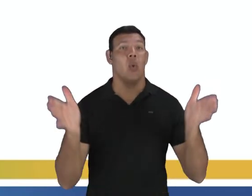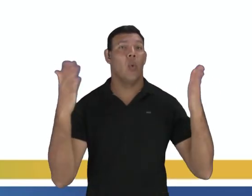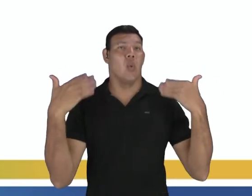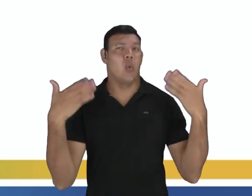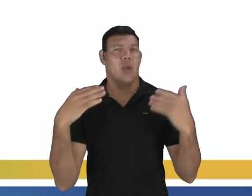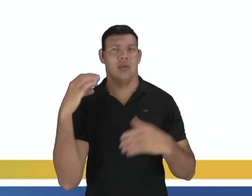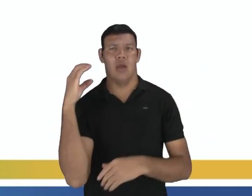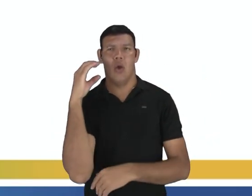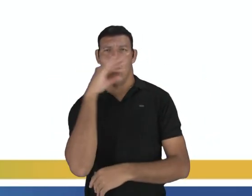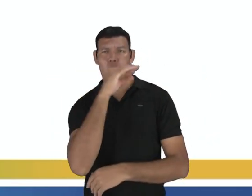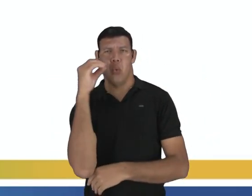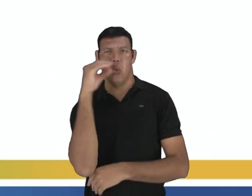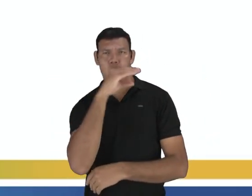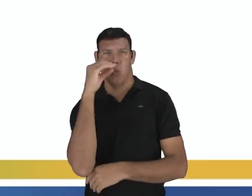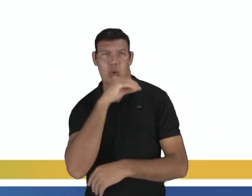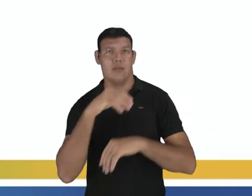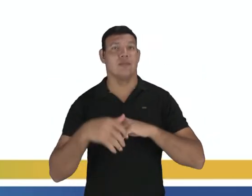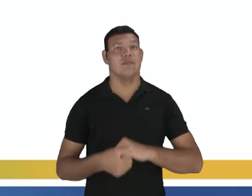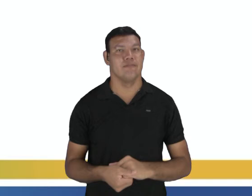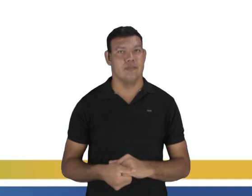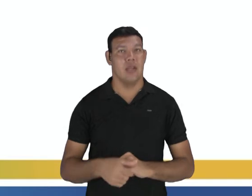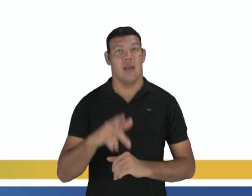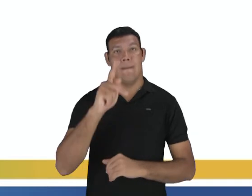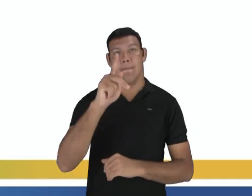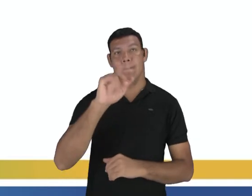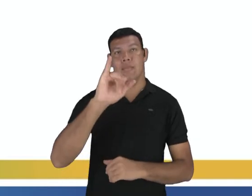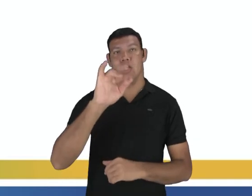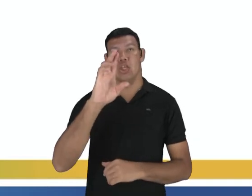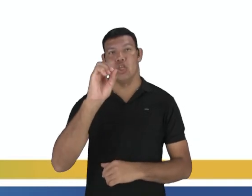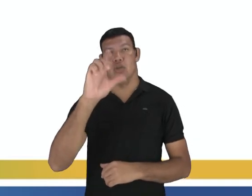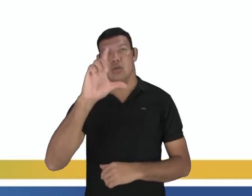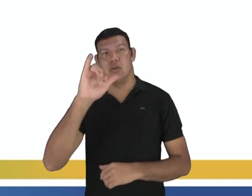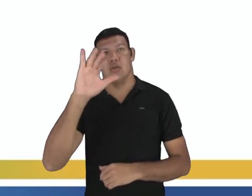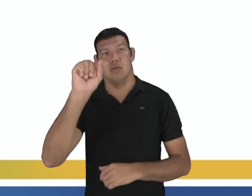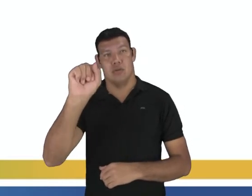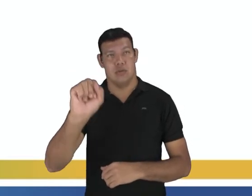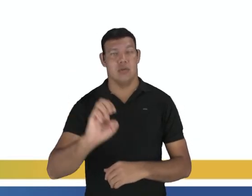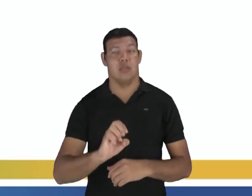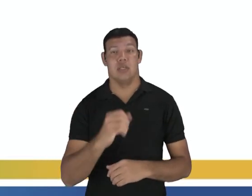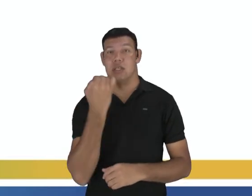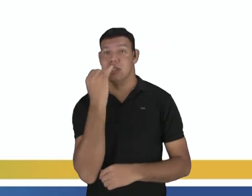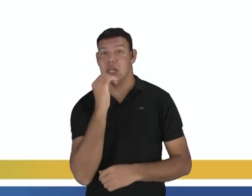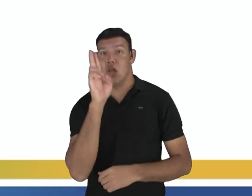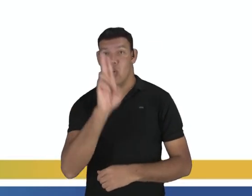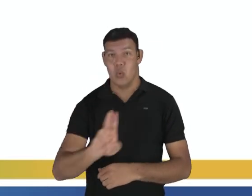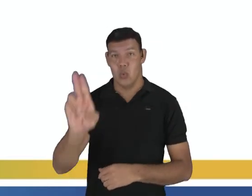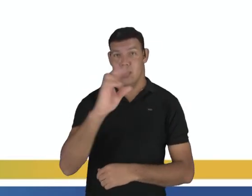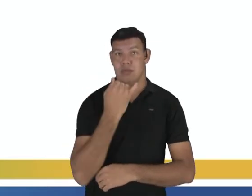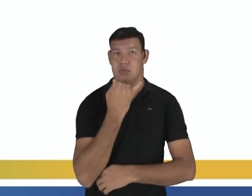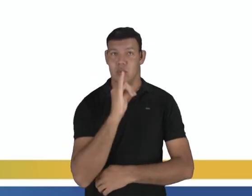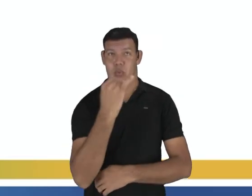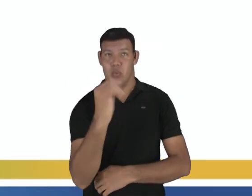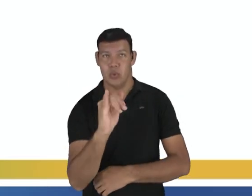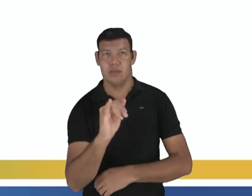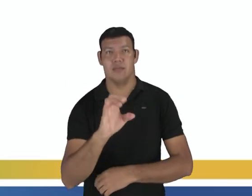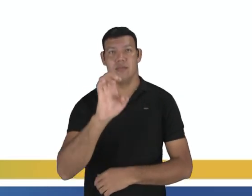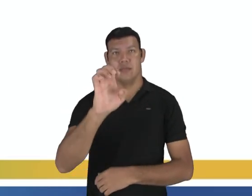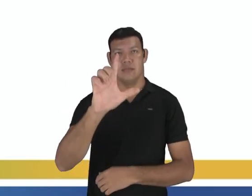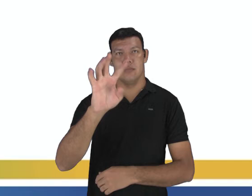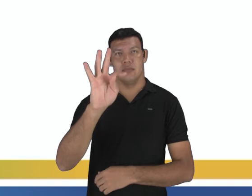o calor, ela vai ser uma reação de pirólise. Se a gente utilizar a eletricidade, ela vai ser uma reação